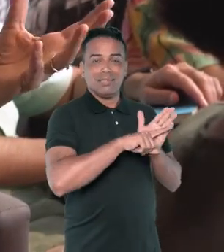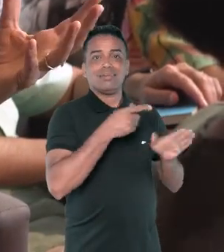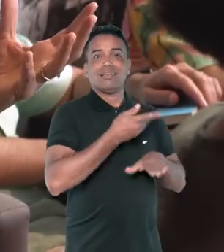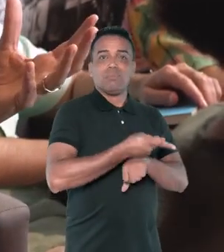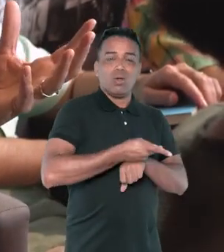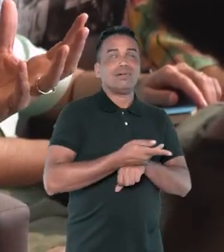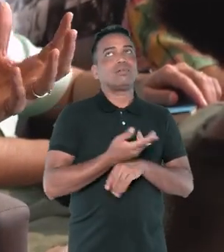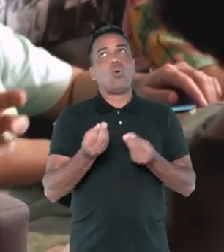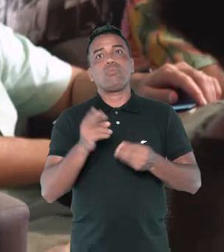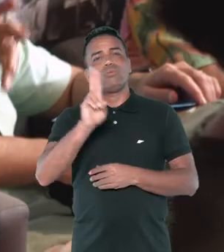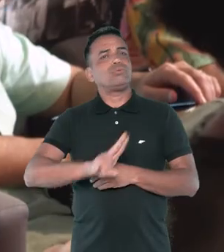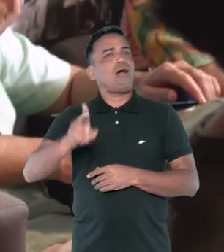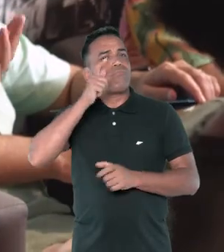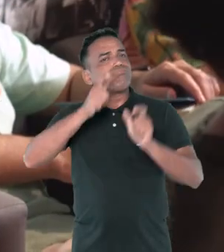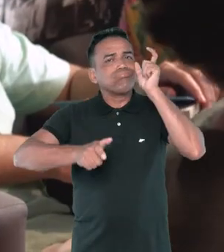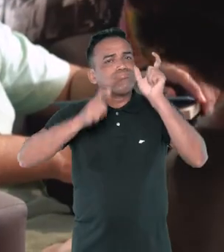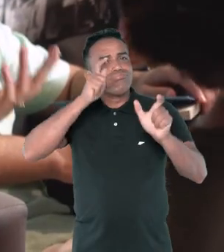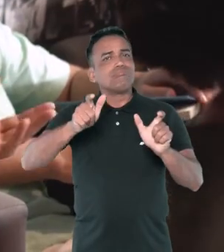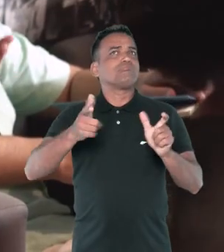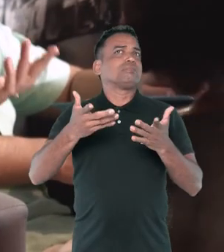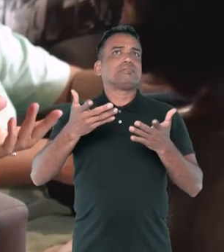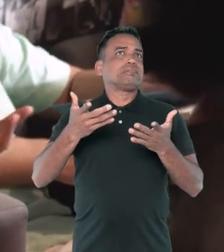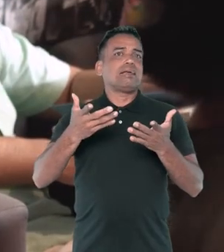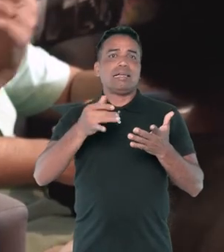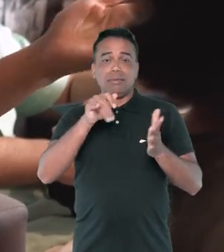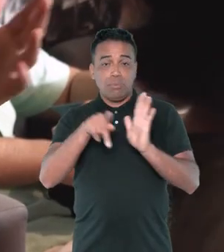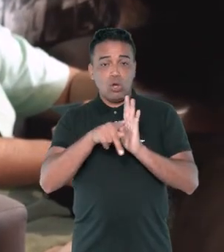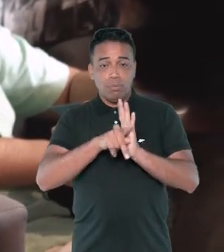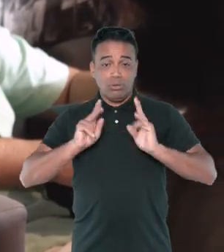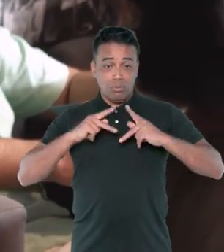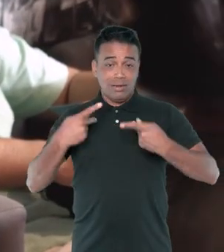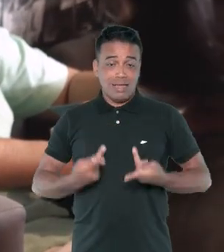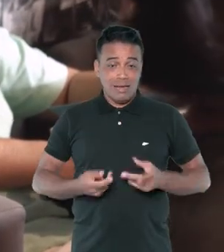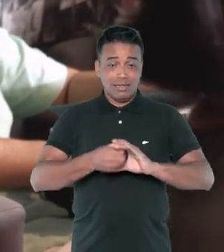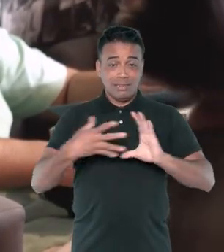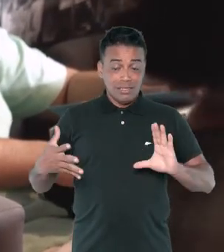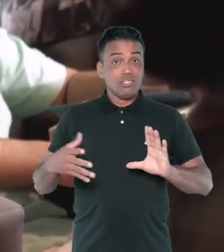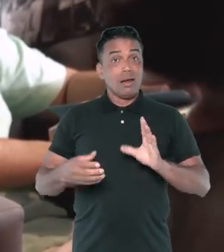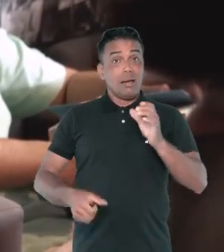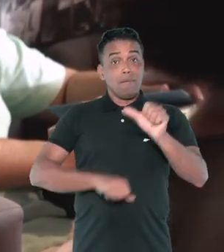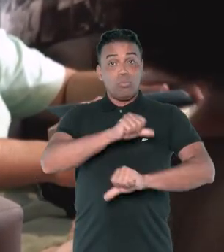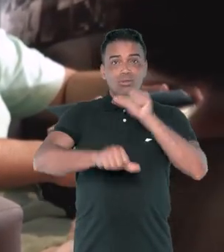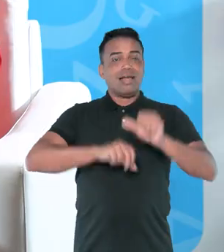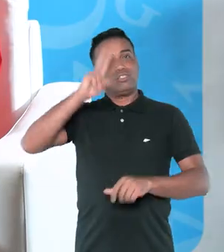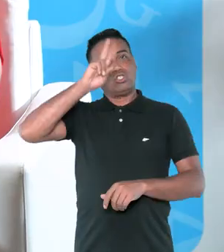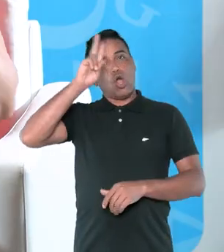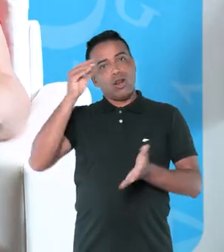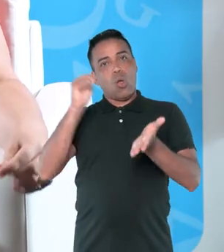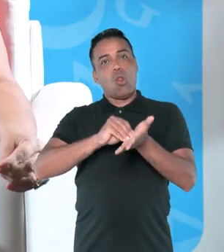usar essas curiosidades, essas singularidades da nossa humanidade para transformar em histórias como você faz com tanto talento?